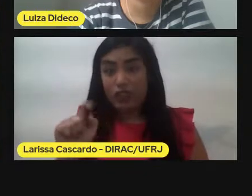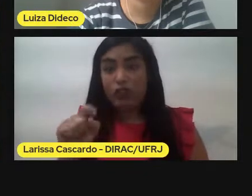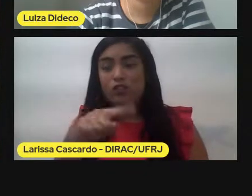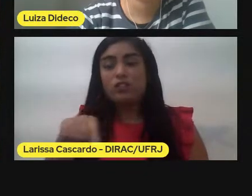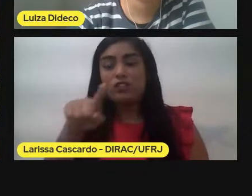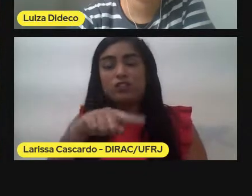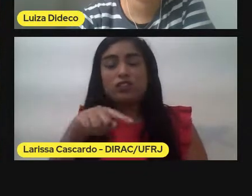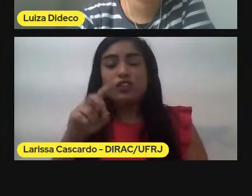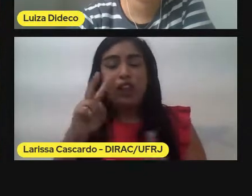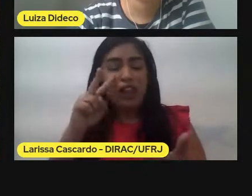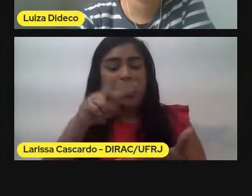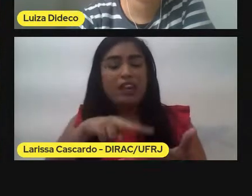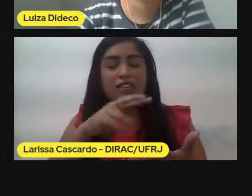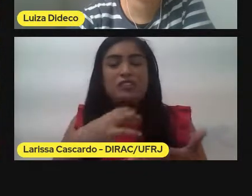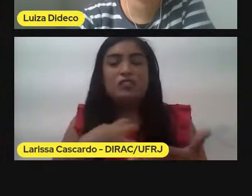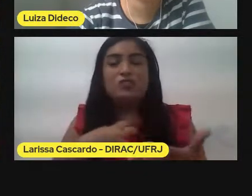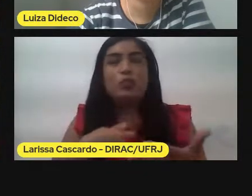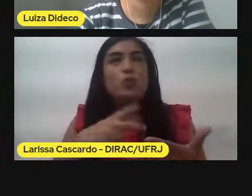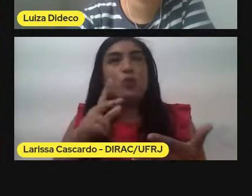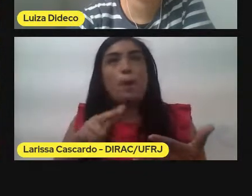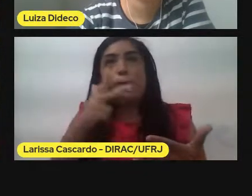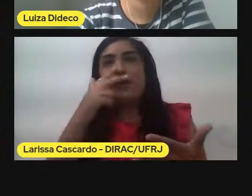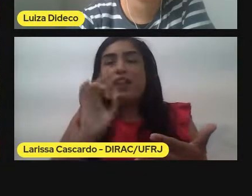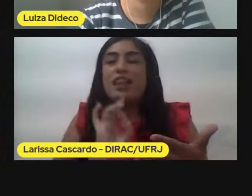nós, professores, muitas vezes